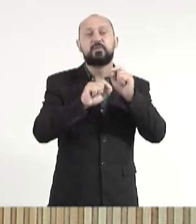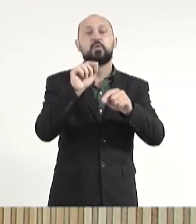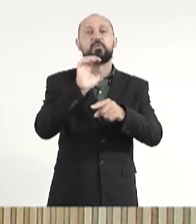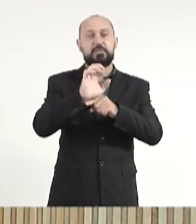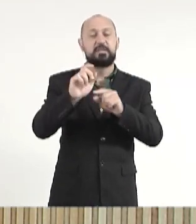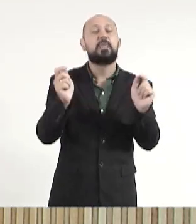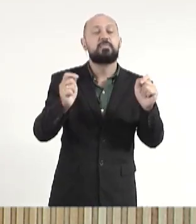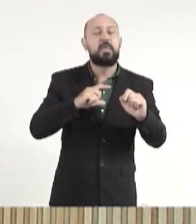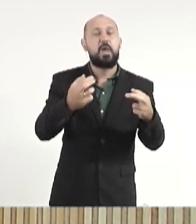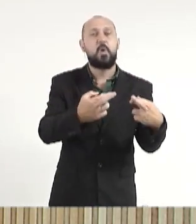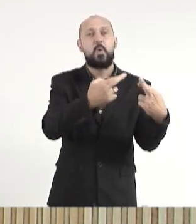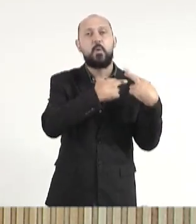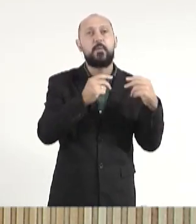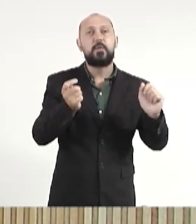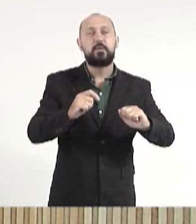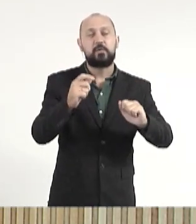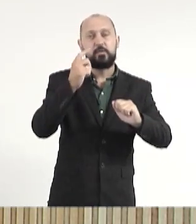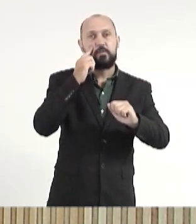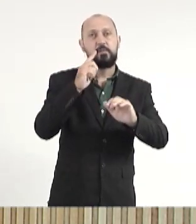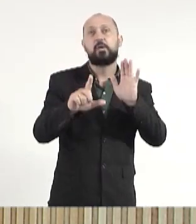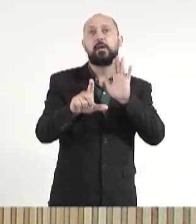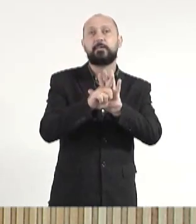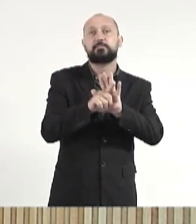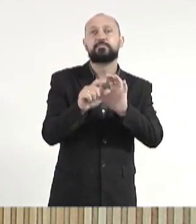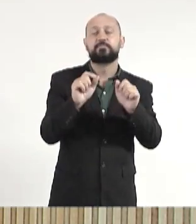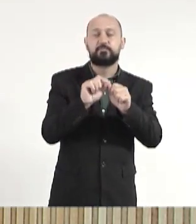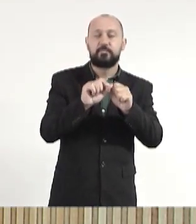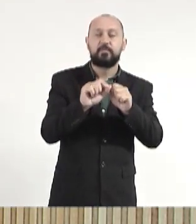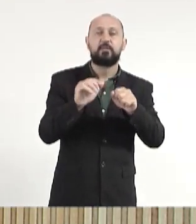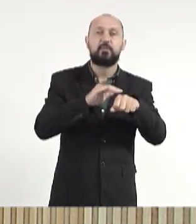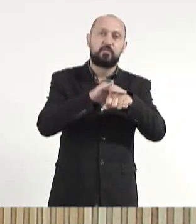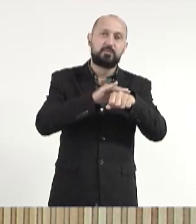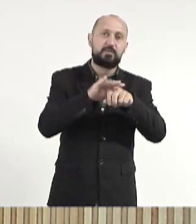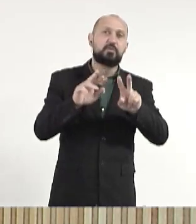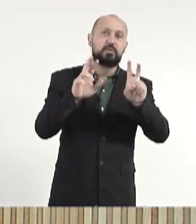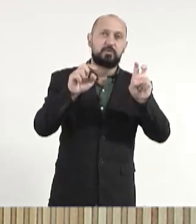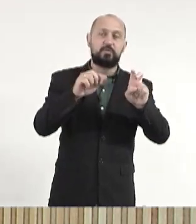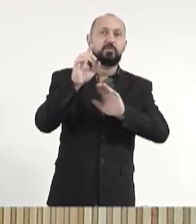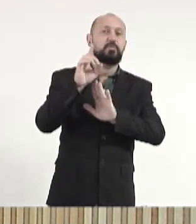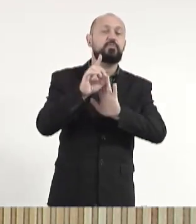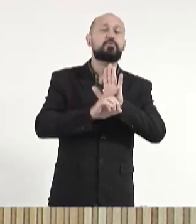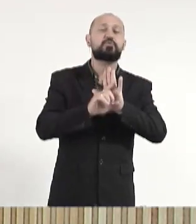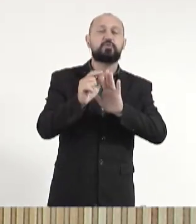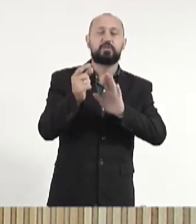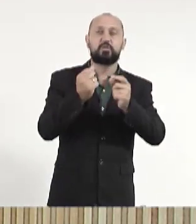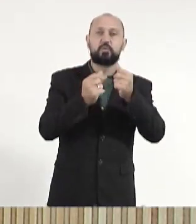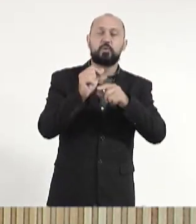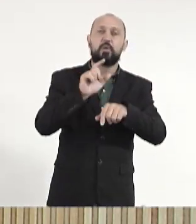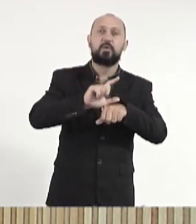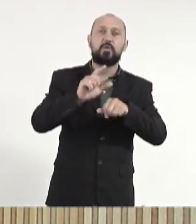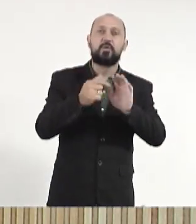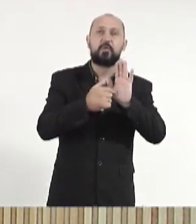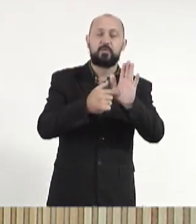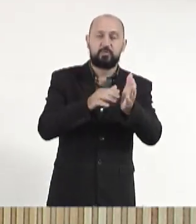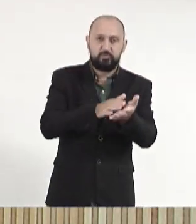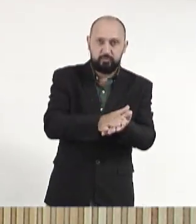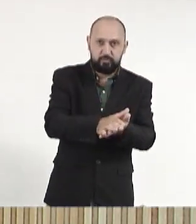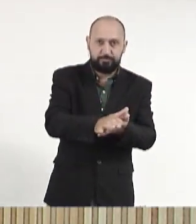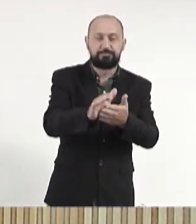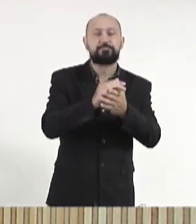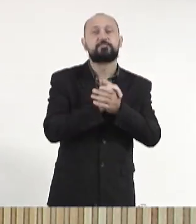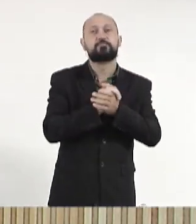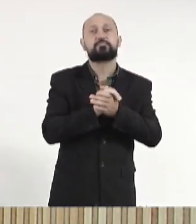Há algumas semanas, o deputado Paulo Duarte já havia repercutido no plenário aqui da Assembleia Legislativa uma decisão